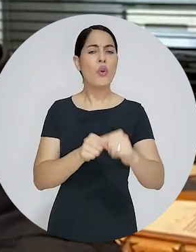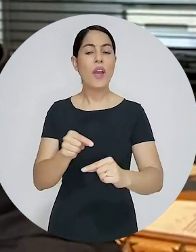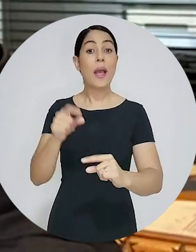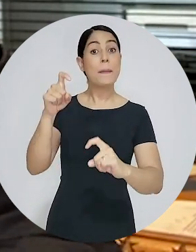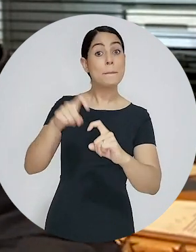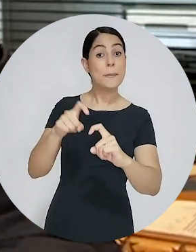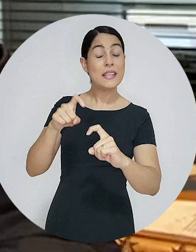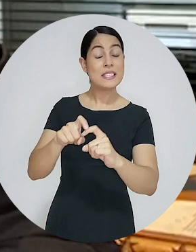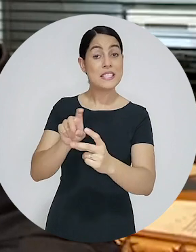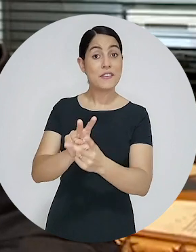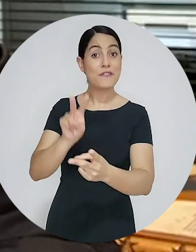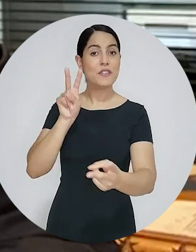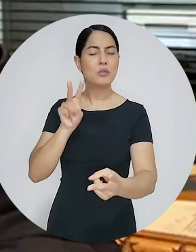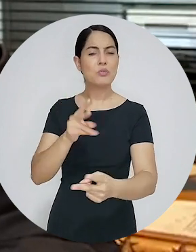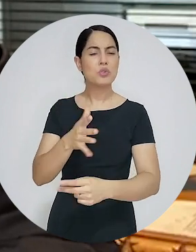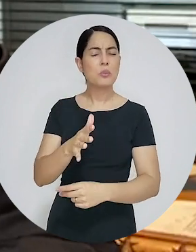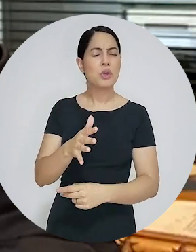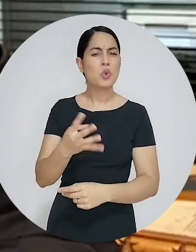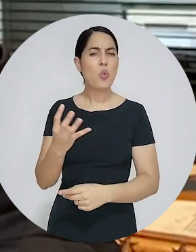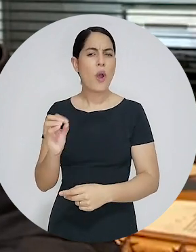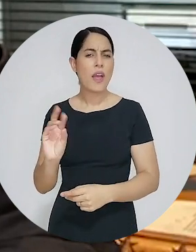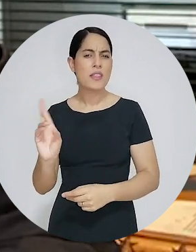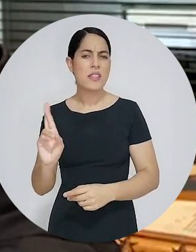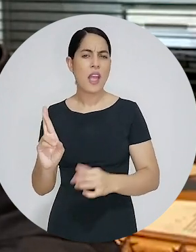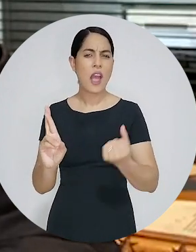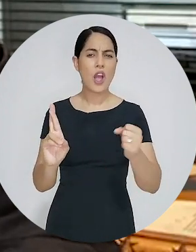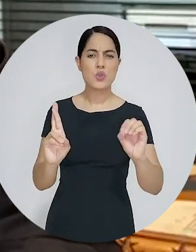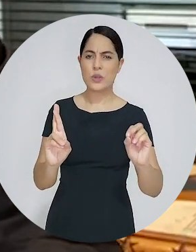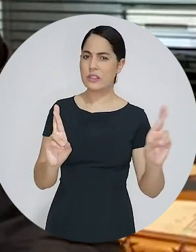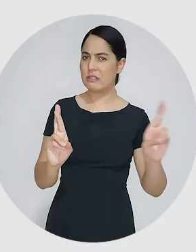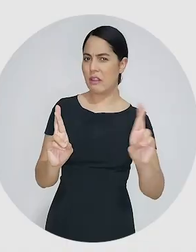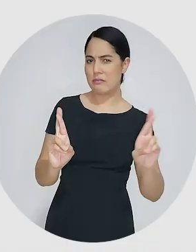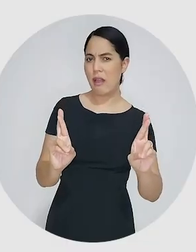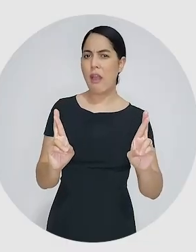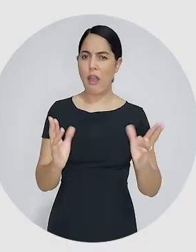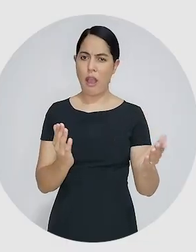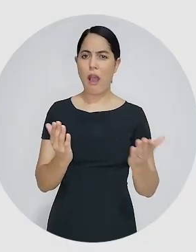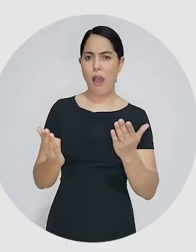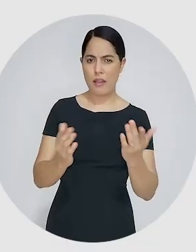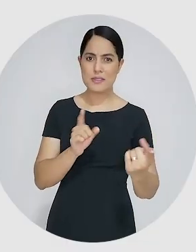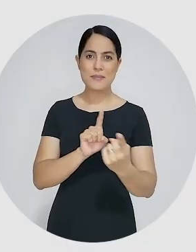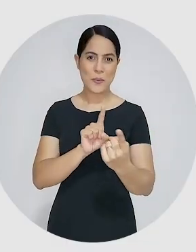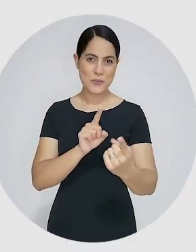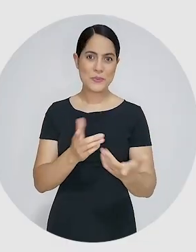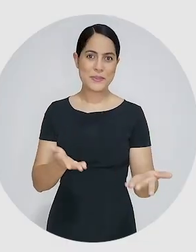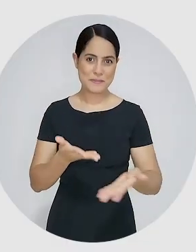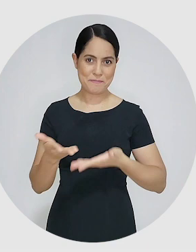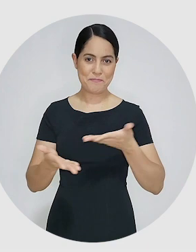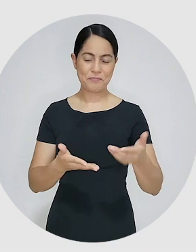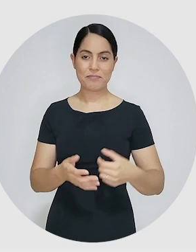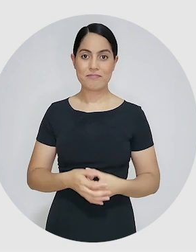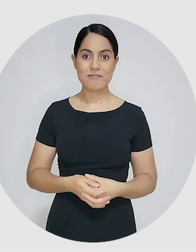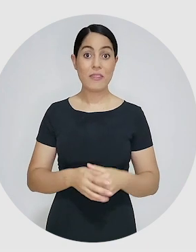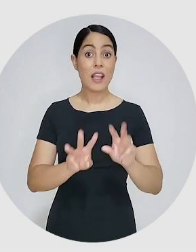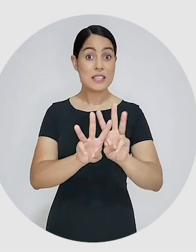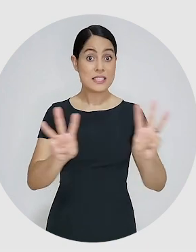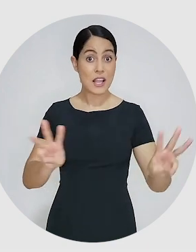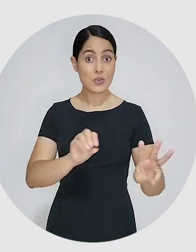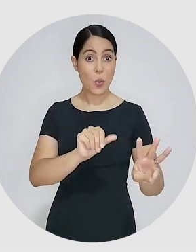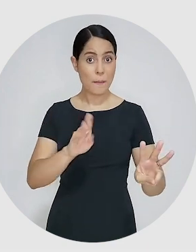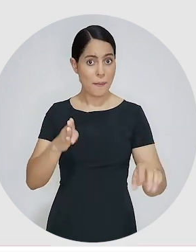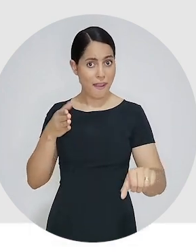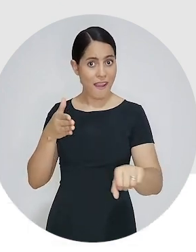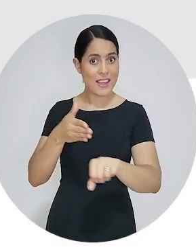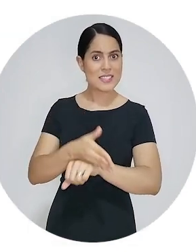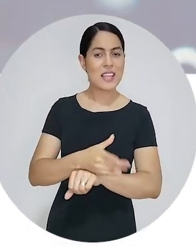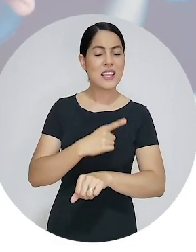especialidades médicas com consultas que vão de R$40 a R$80. Acesse agora mesmo o site da OAB e confira esses